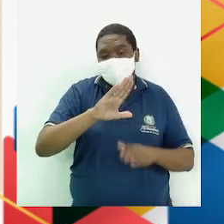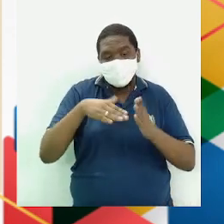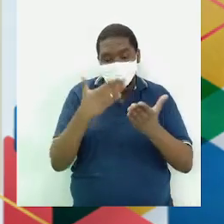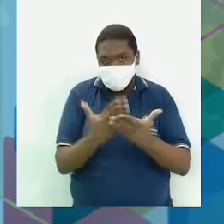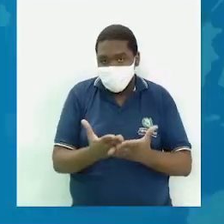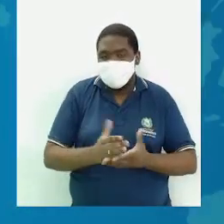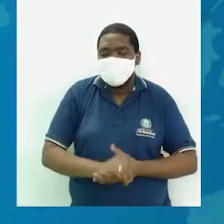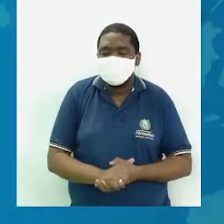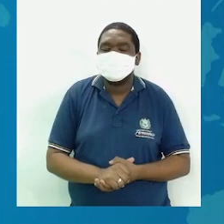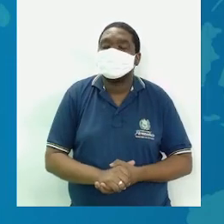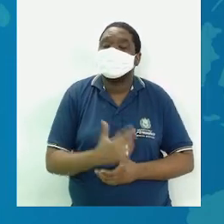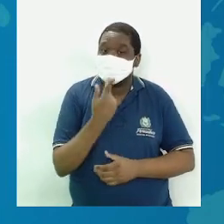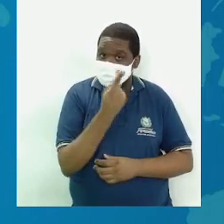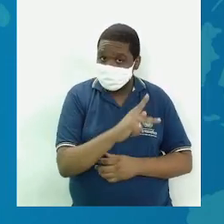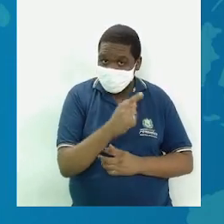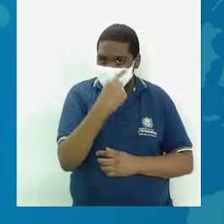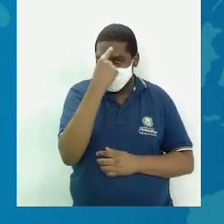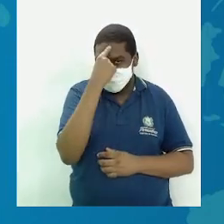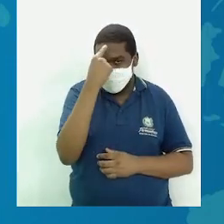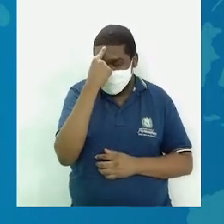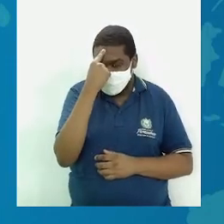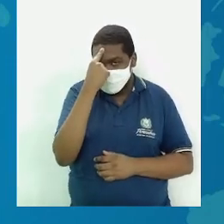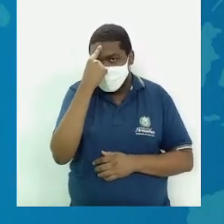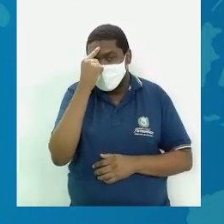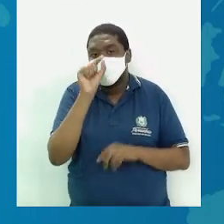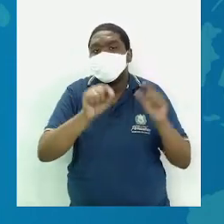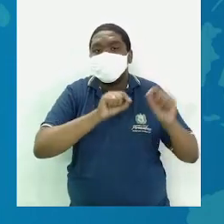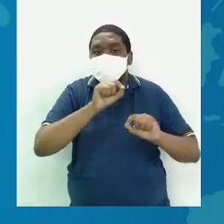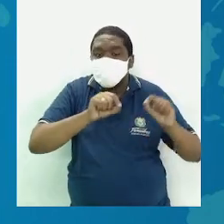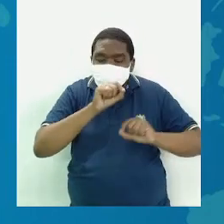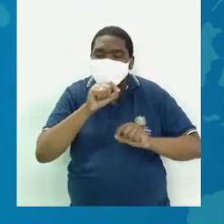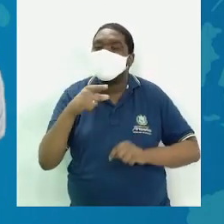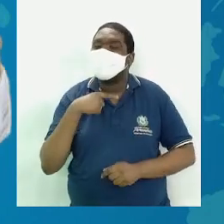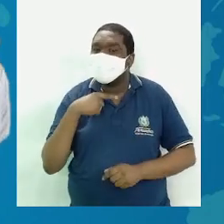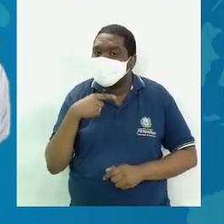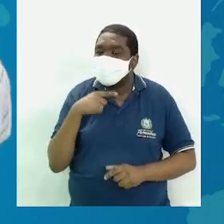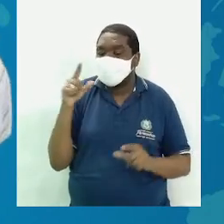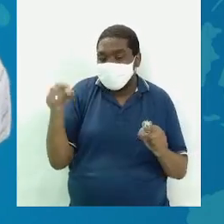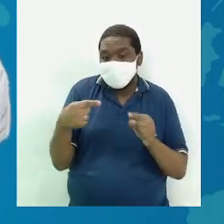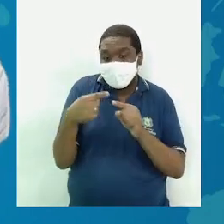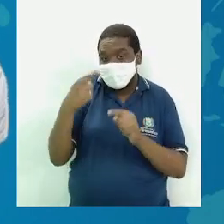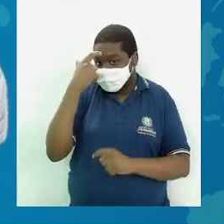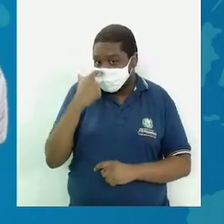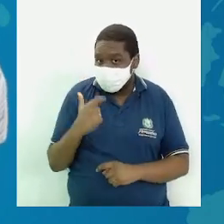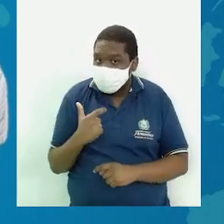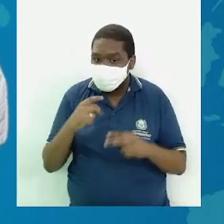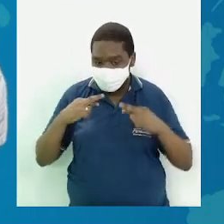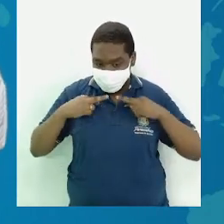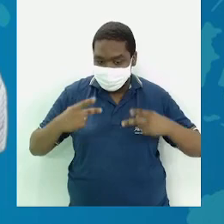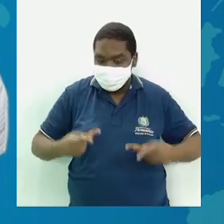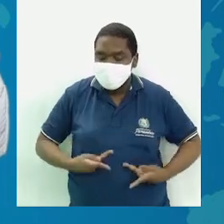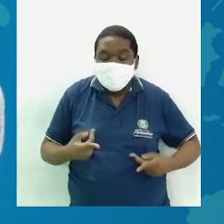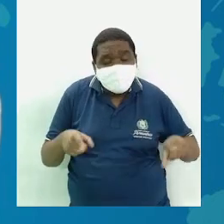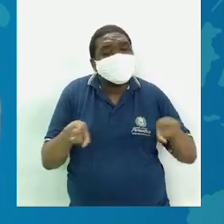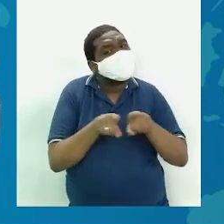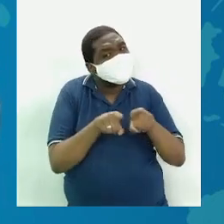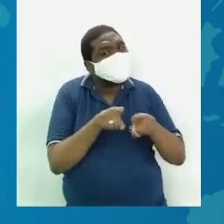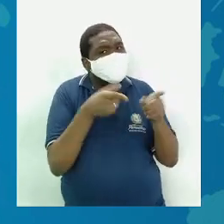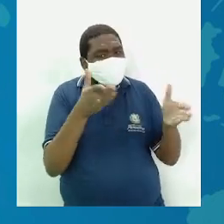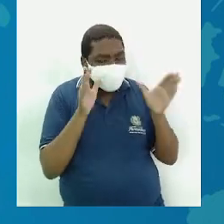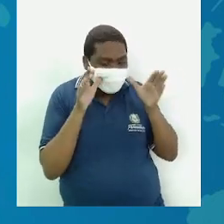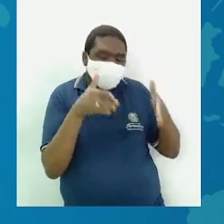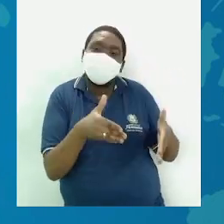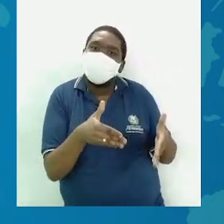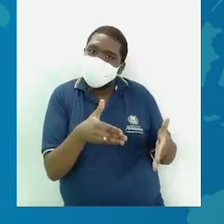o seu pensamento, na verdade, desculpem, estava relacionado à ação do homem, também voltado como